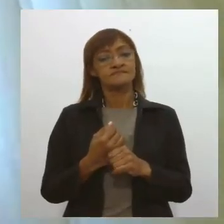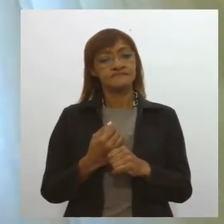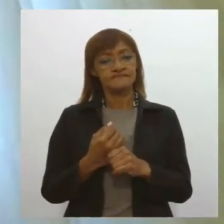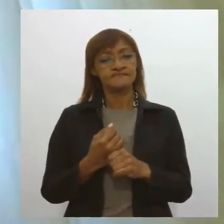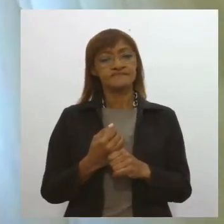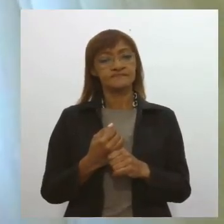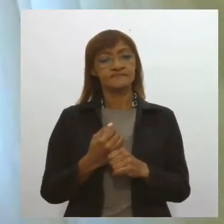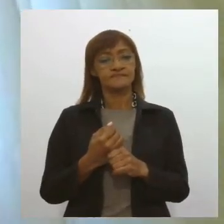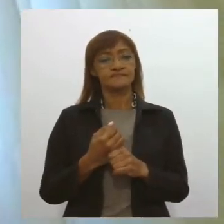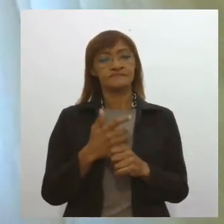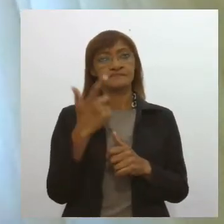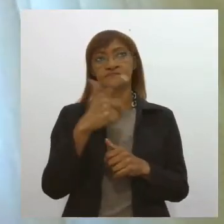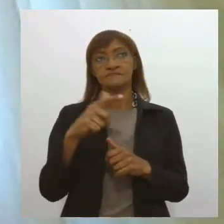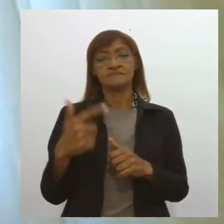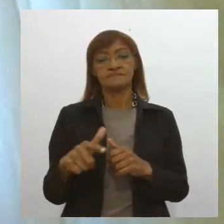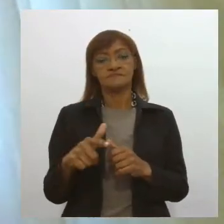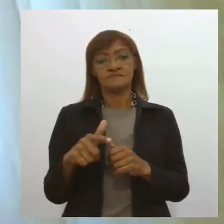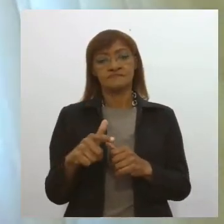não teria